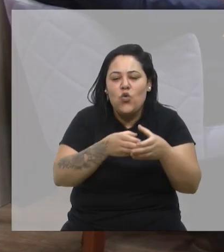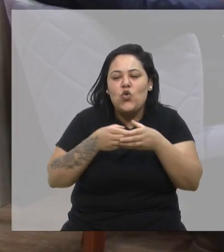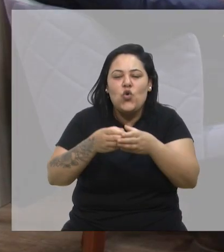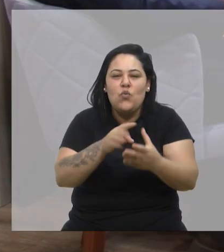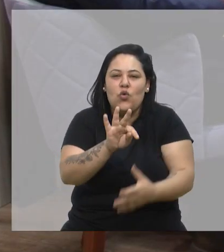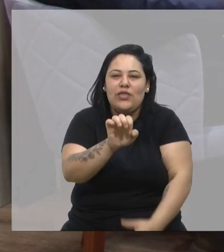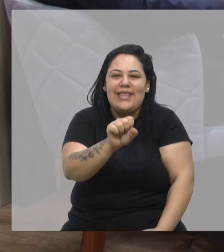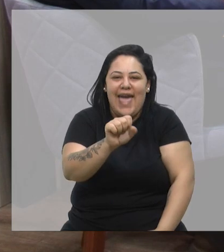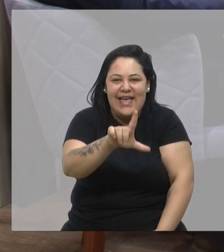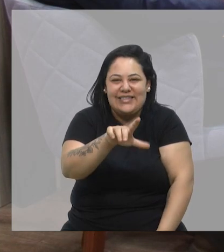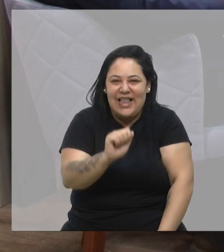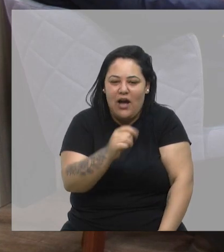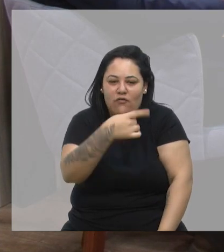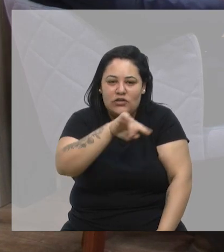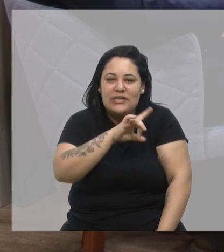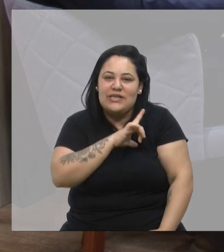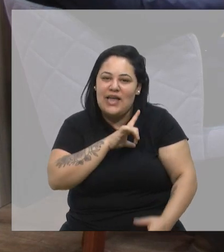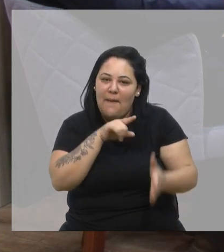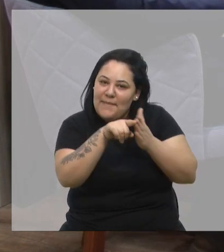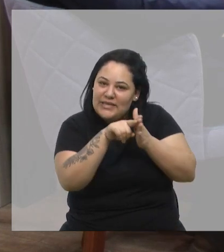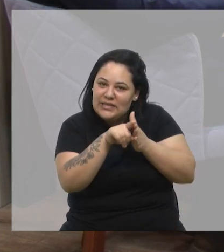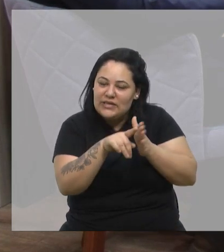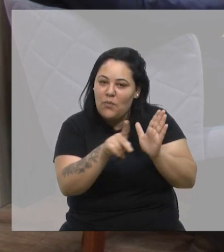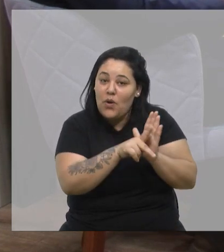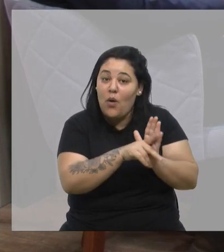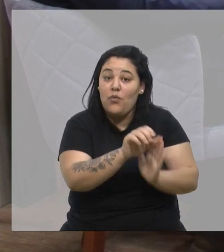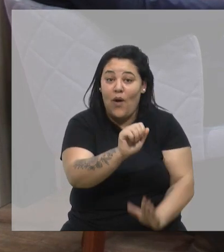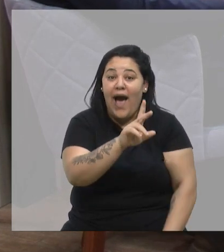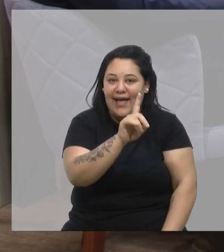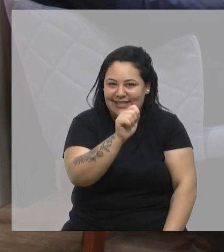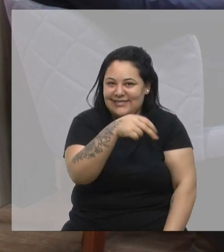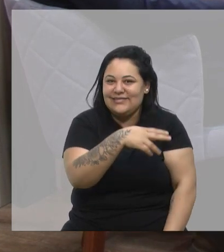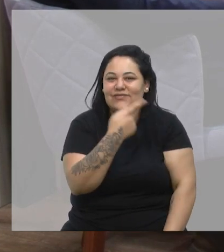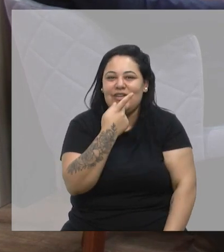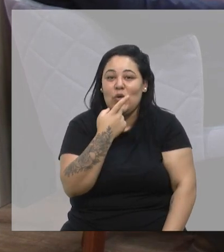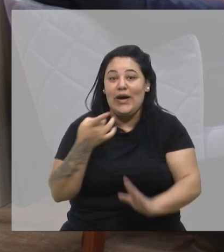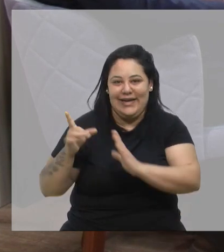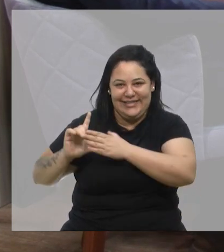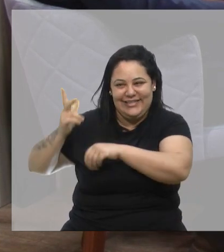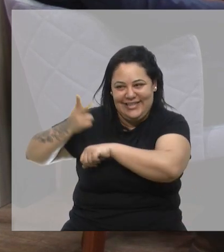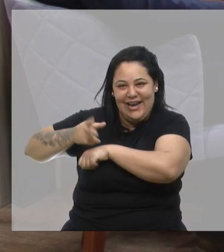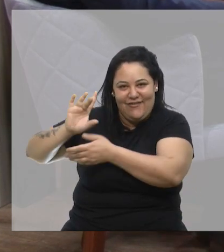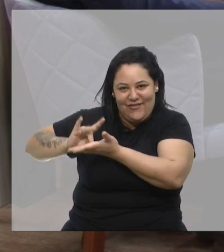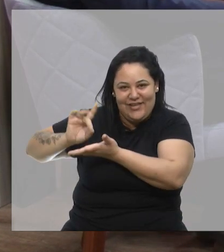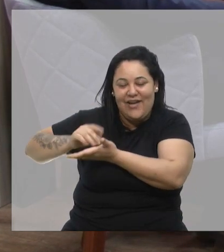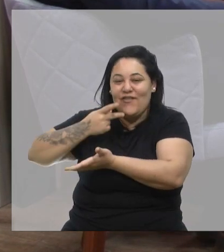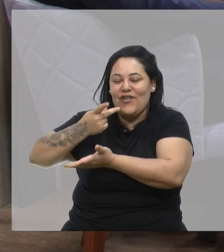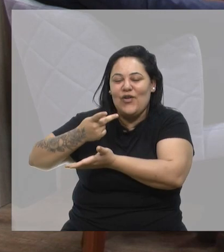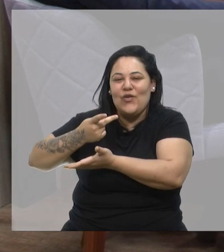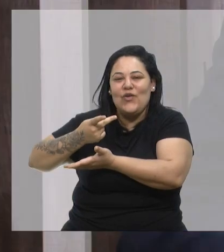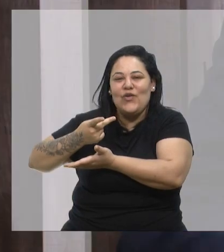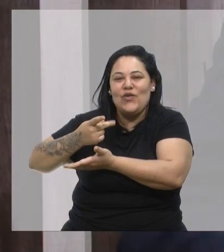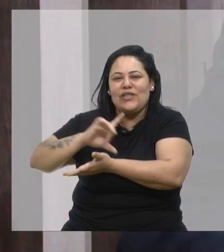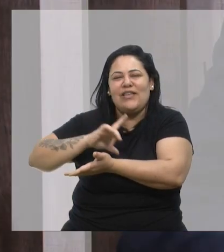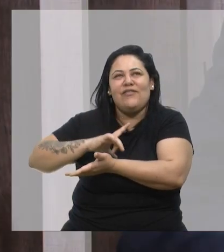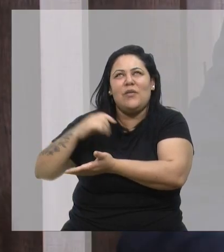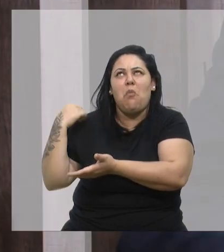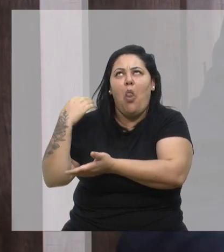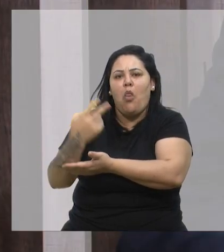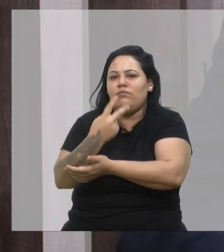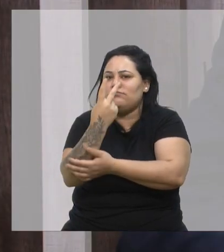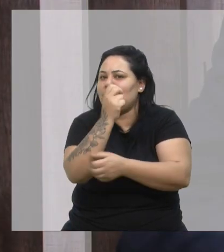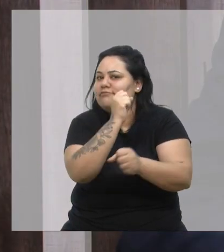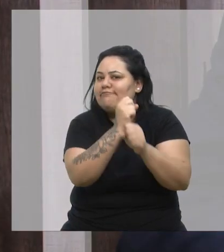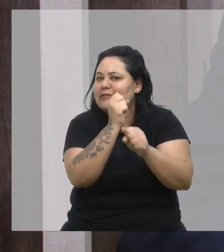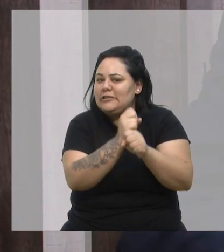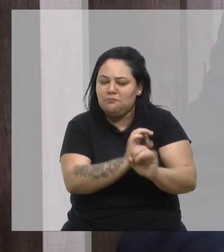obra, o trabalho do Grupo Tesla? Vocês têm essas pesquisas. O próprio Adam, antes da gravação, me contava que foram aí pelo menos uns